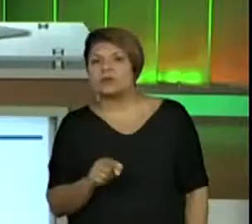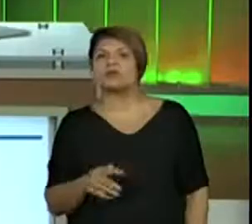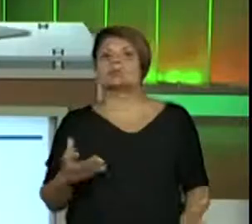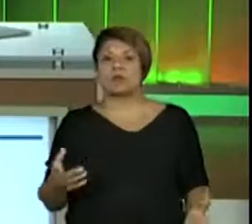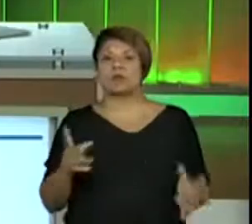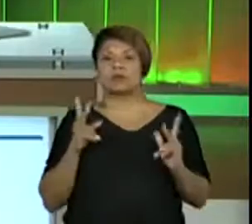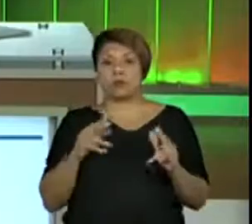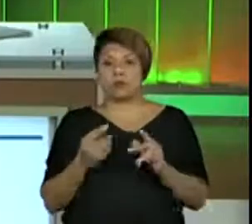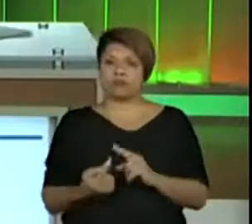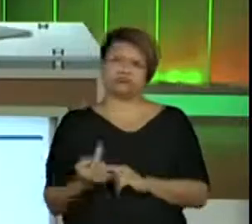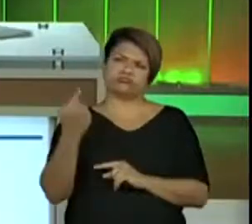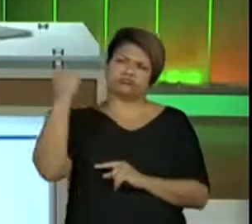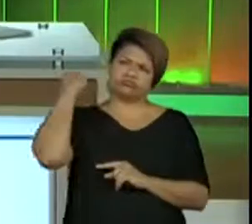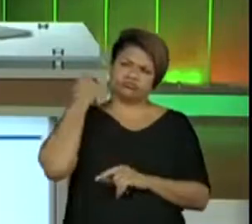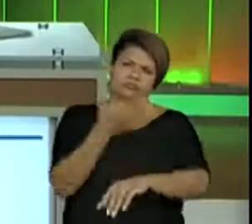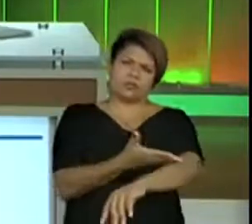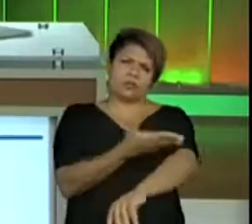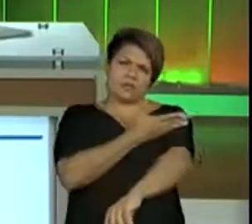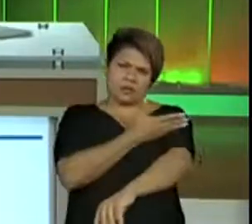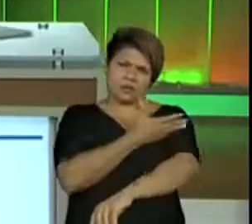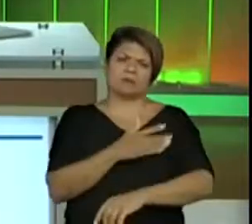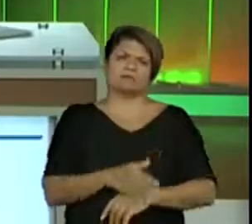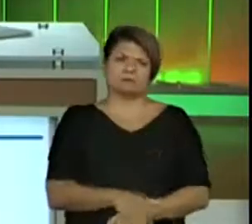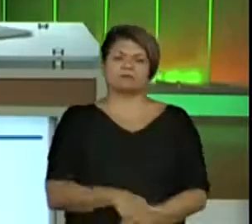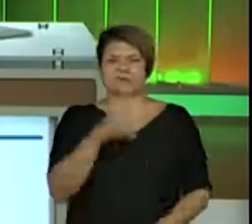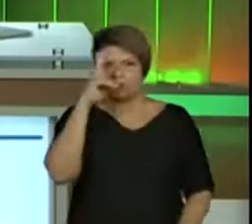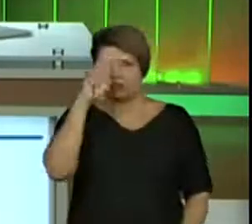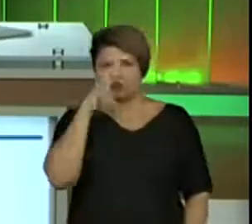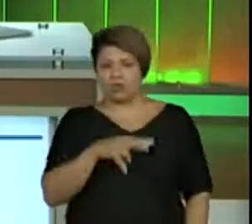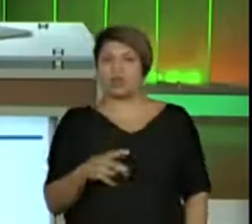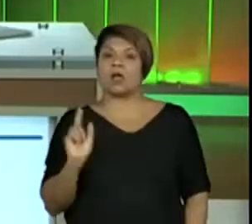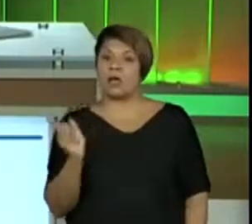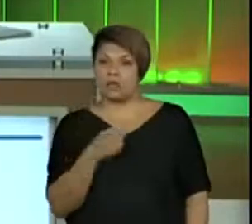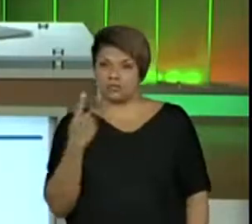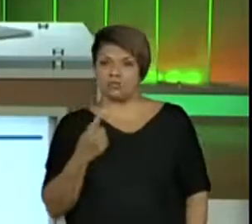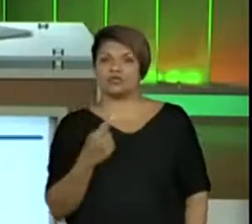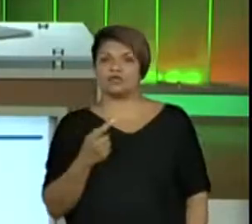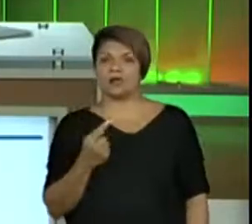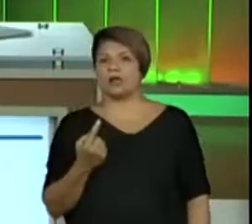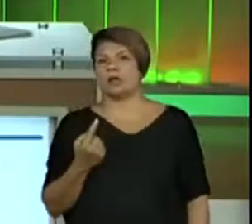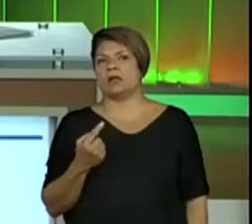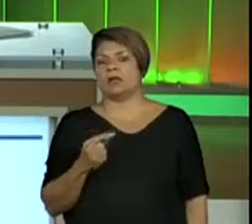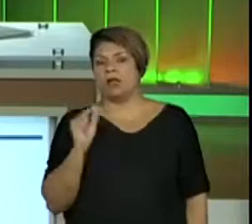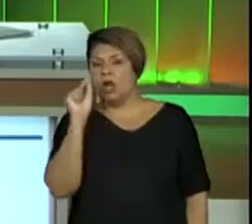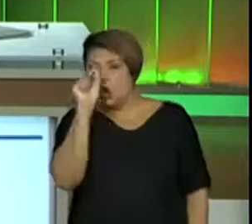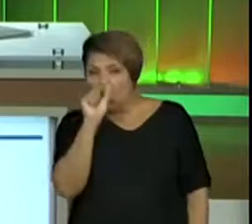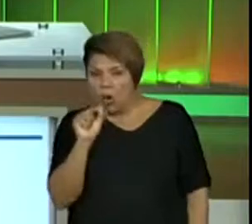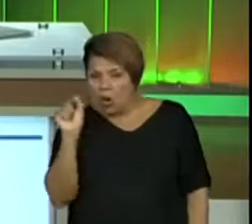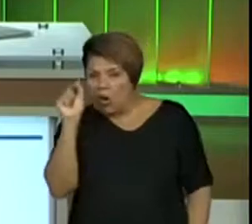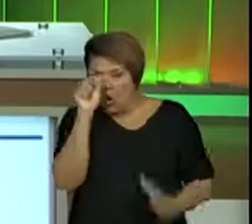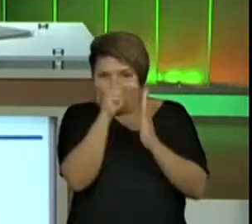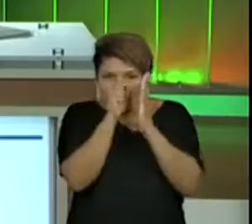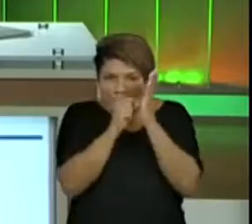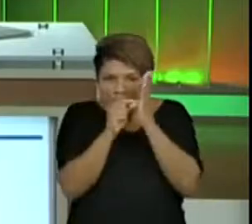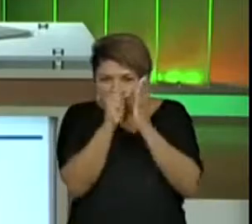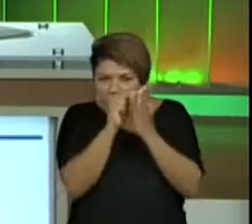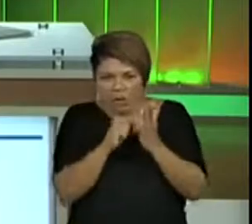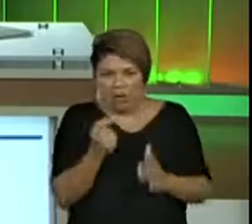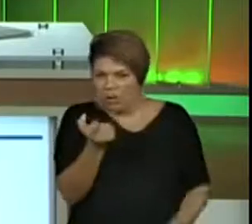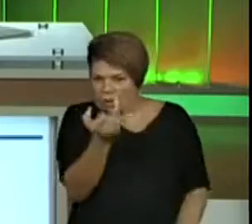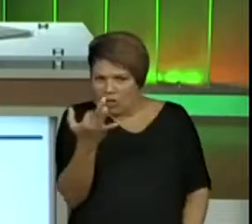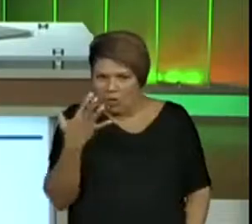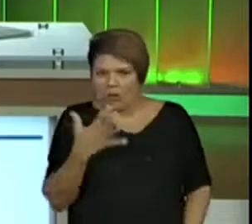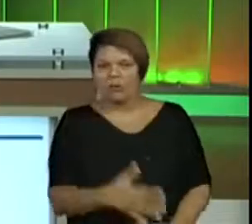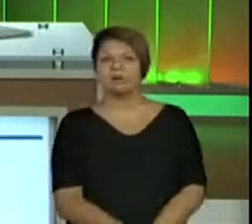contar uma história, nós vamos fazer uma contagem, eu vou abrir espaço para que a gente consiga observar, nós